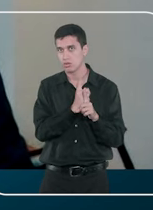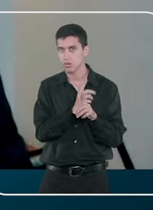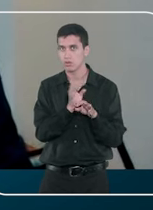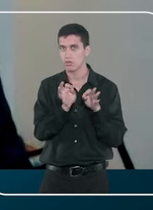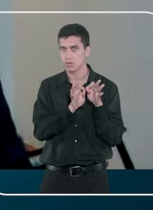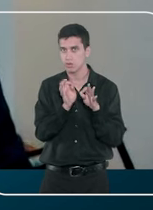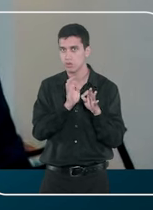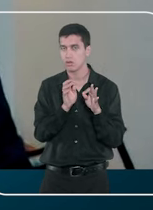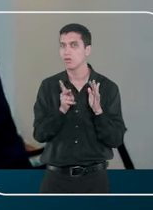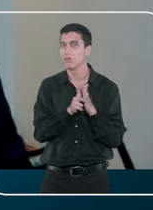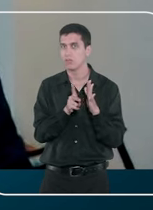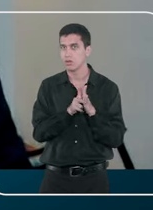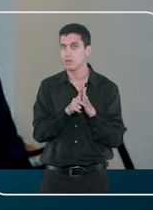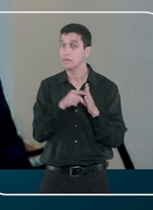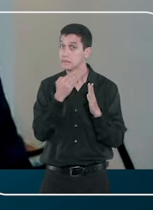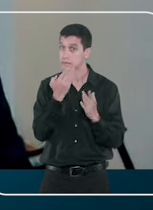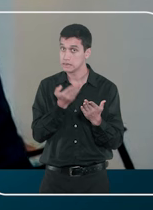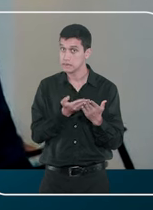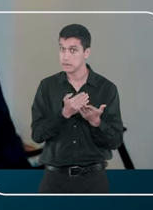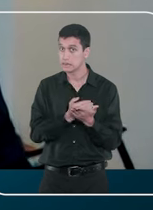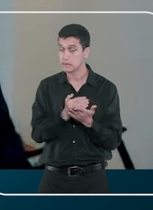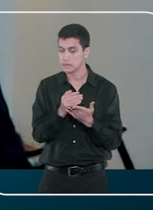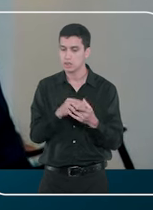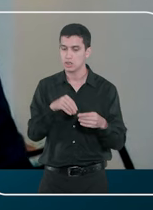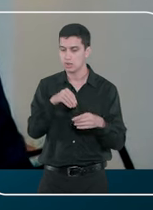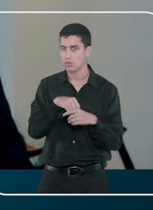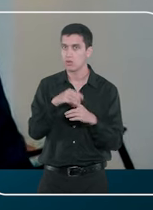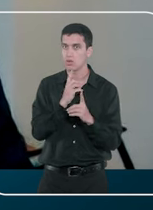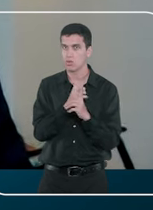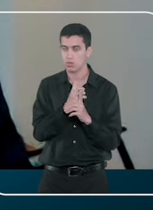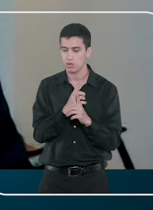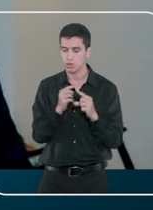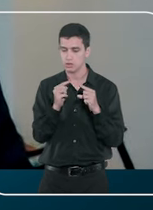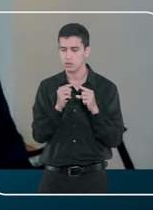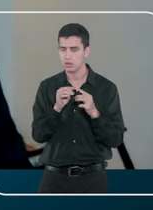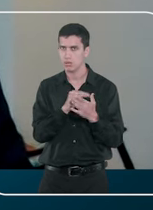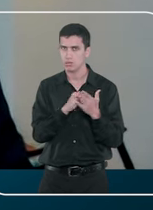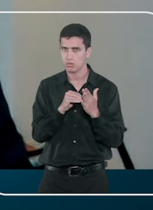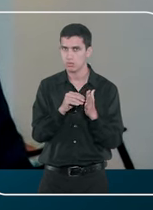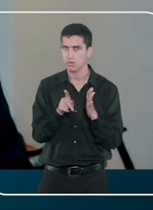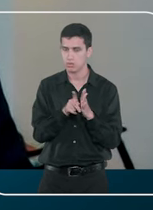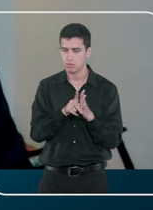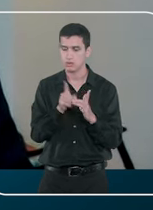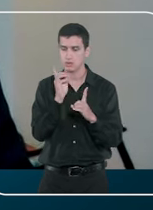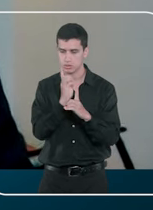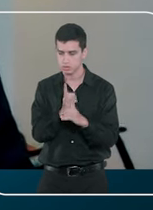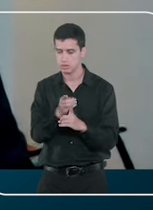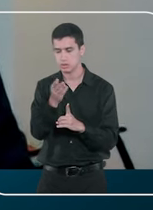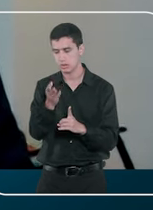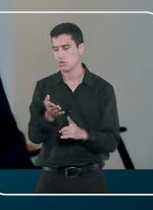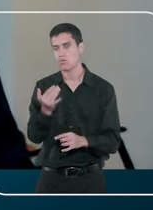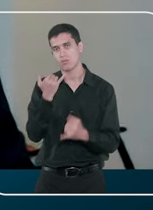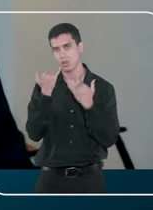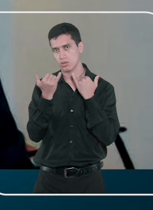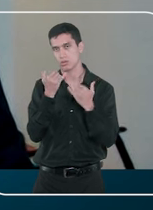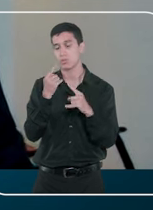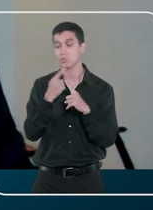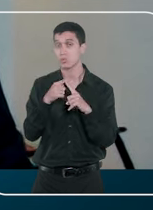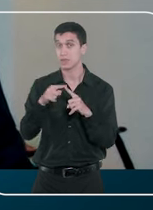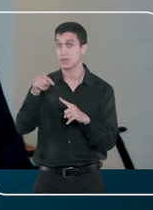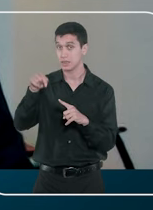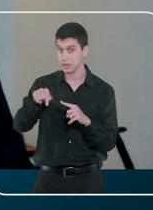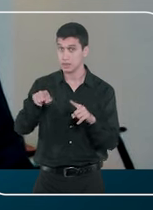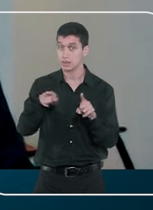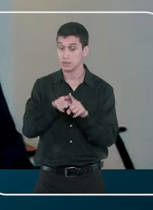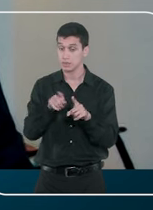judicial, nesse ponto, ingressa um regime qualificado de acessibilidade a essa informação. Porque aqui,